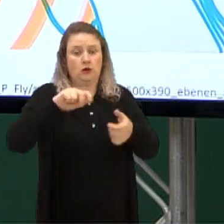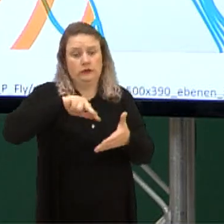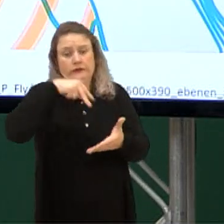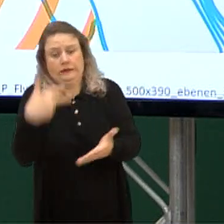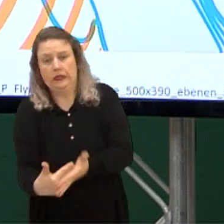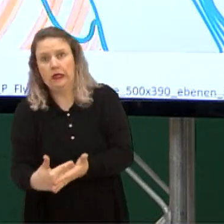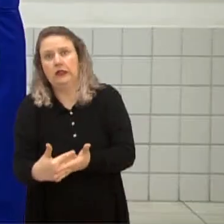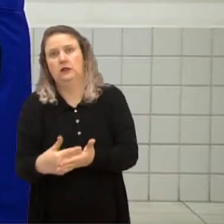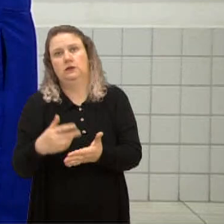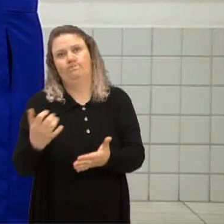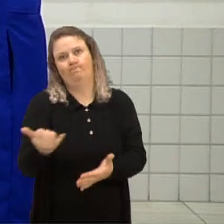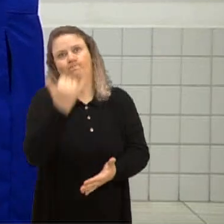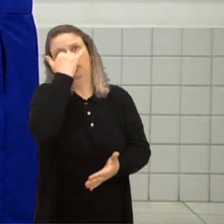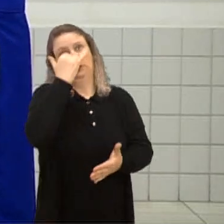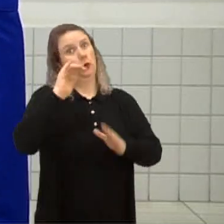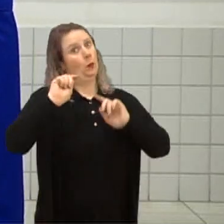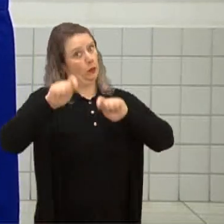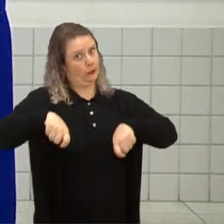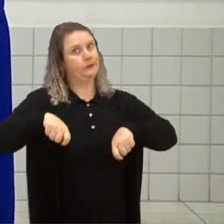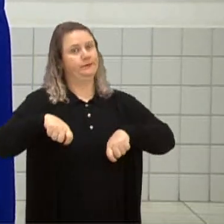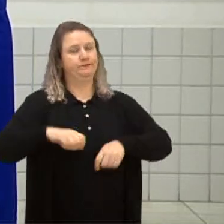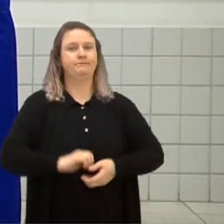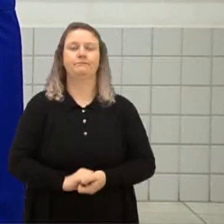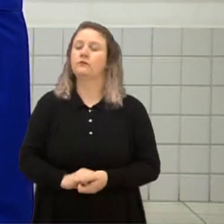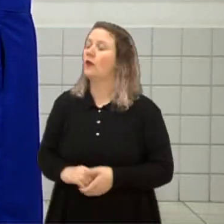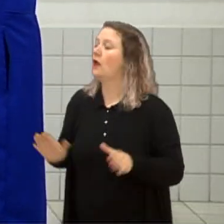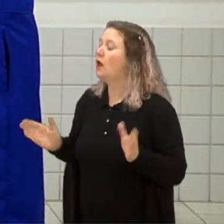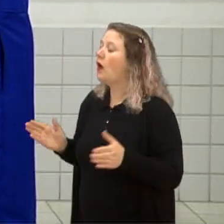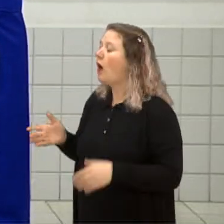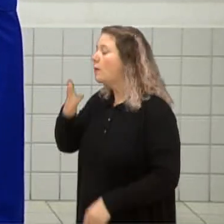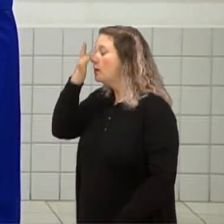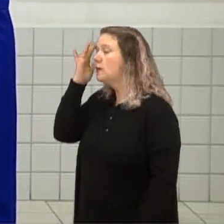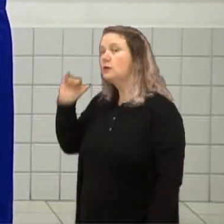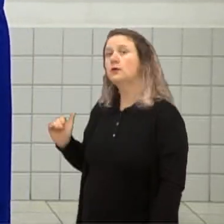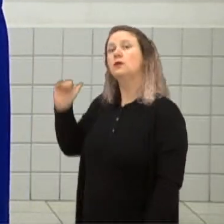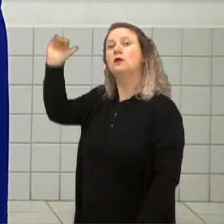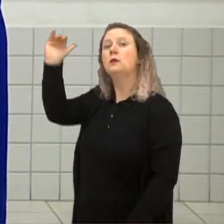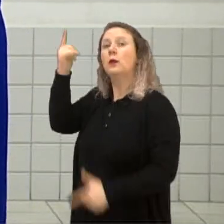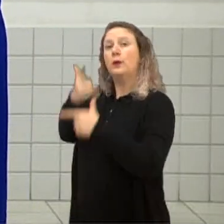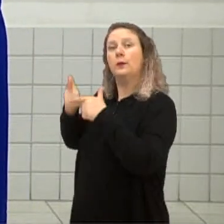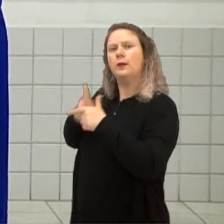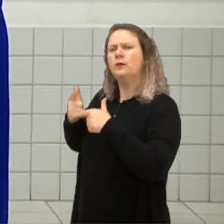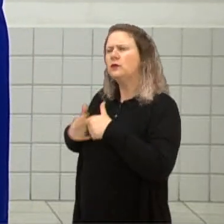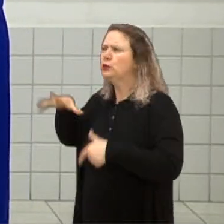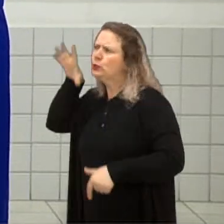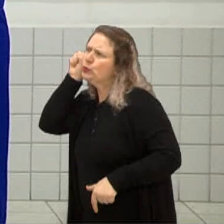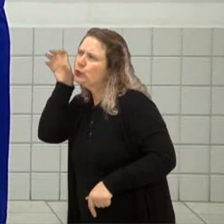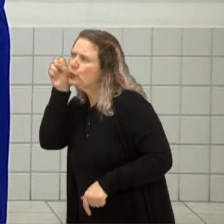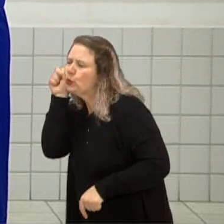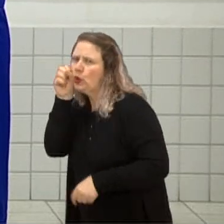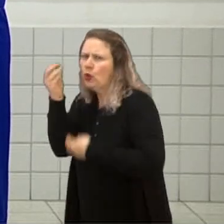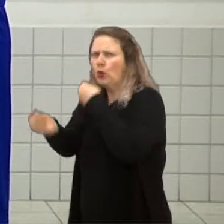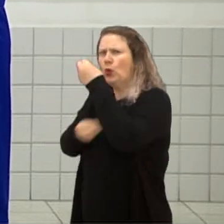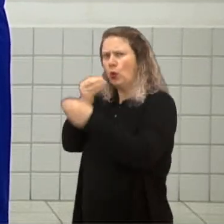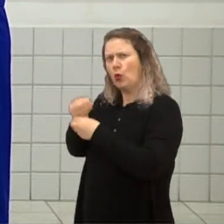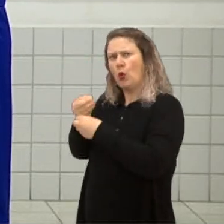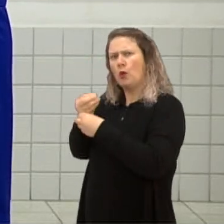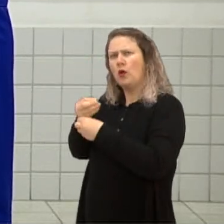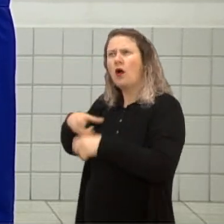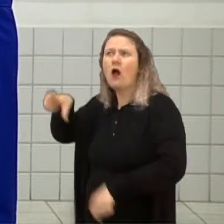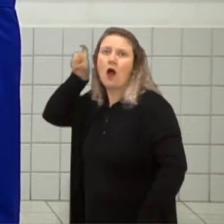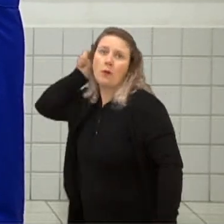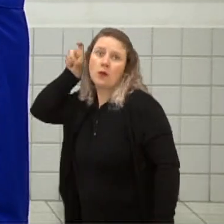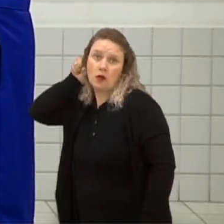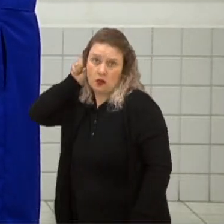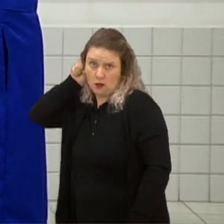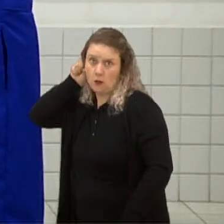machucar. Sim. Mais um aqui, ó, o Isaac. Quando uma pessoa mais velha tem problema auditivo com o aparelho, como que isso pode ajudar a